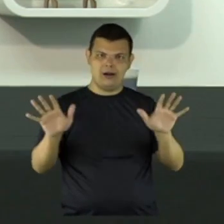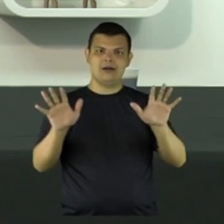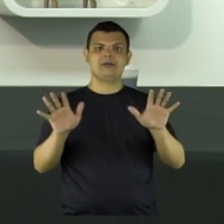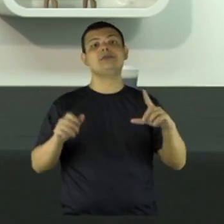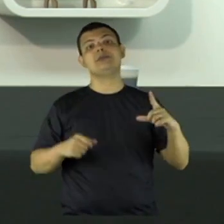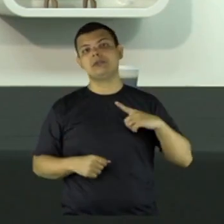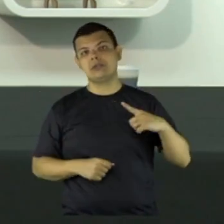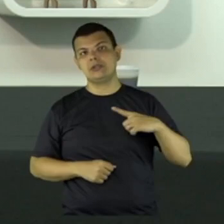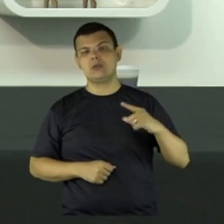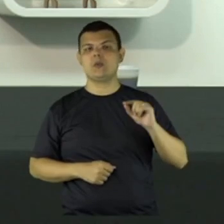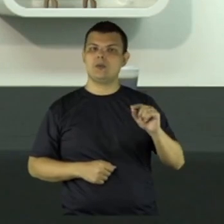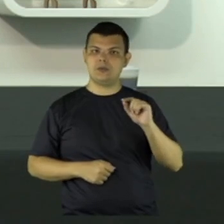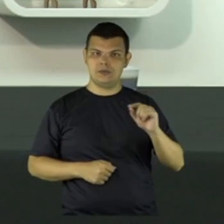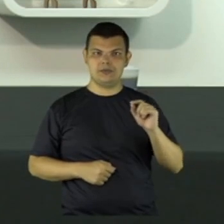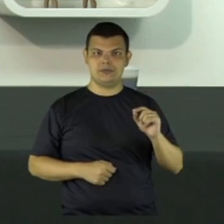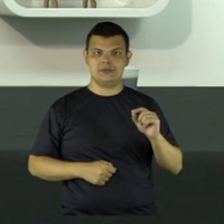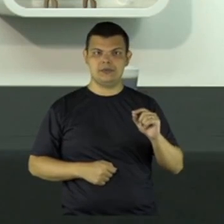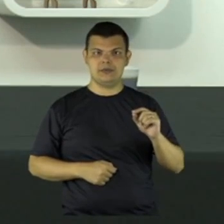que